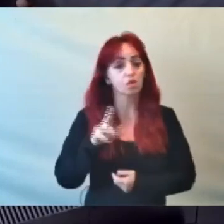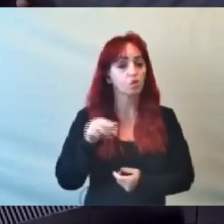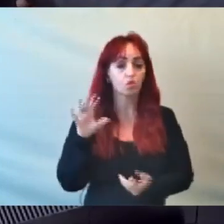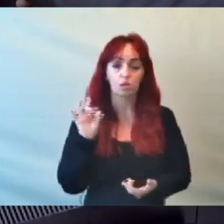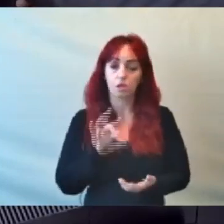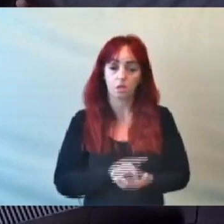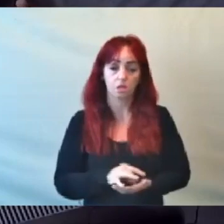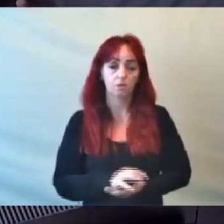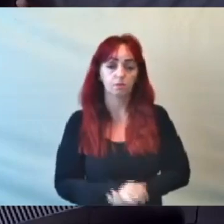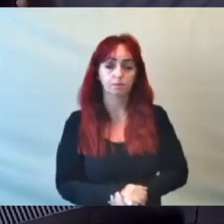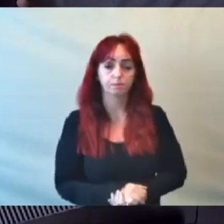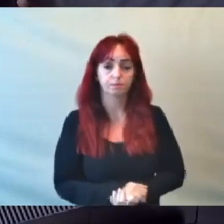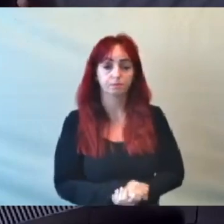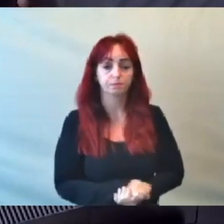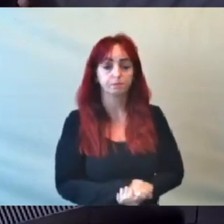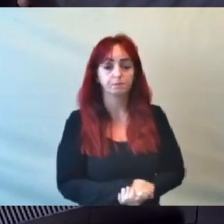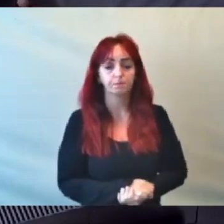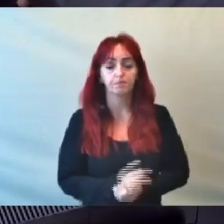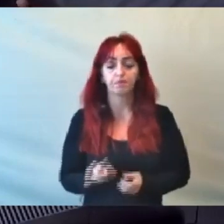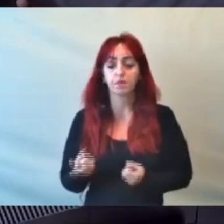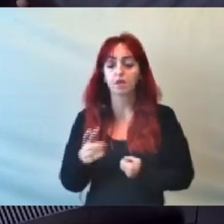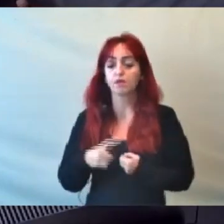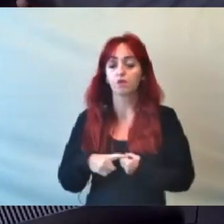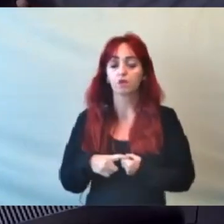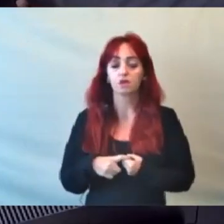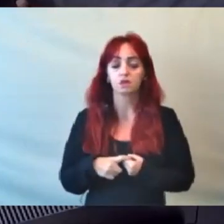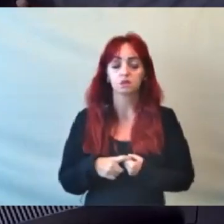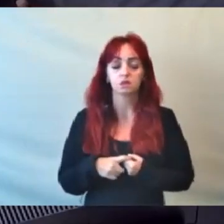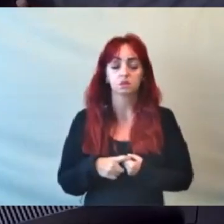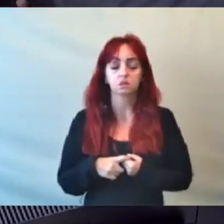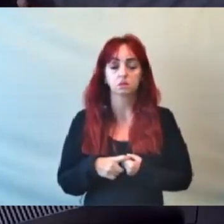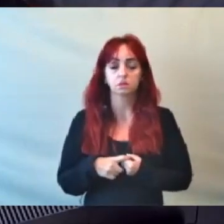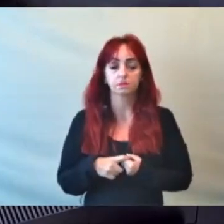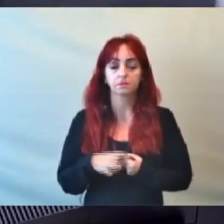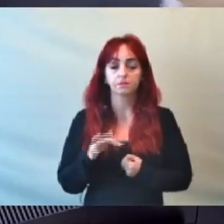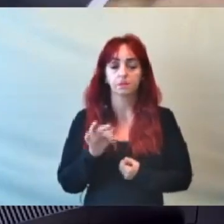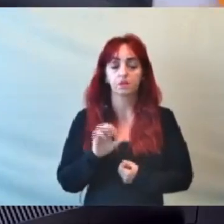Voltando aqui à questão do Foslock e do Zelink, o contrato